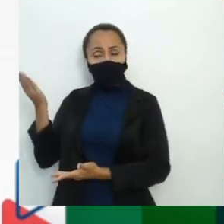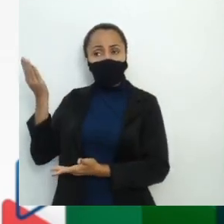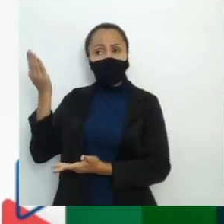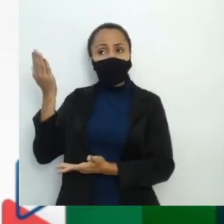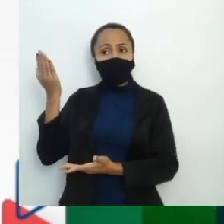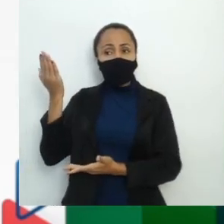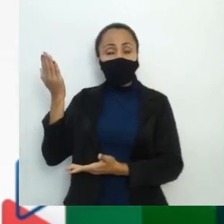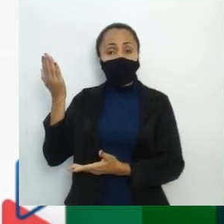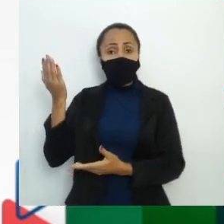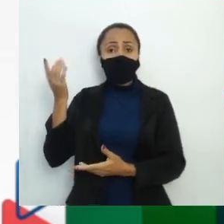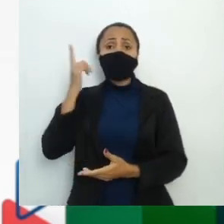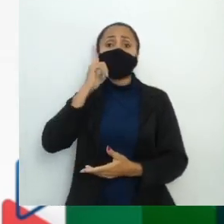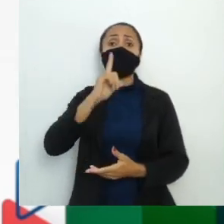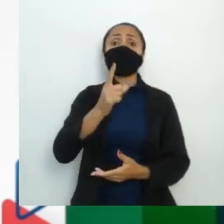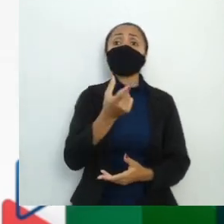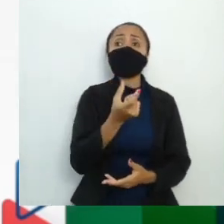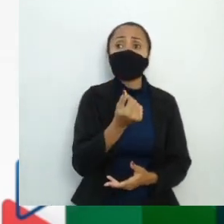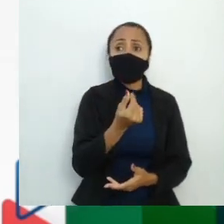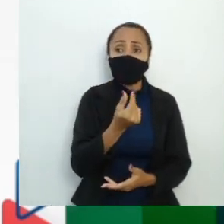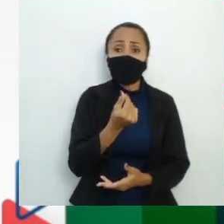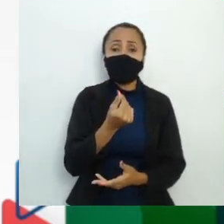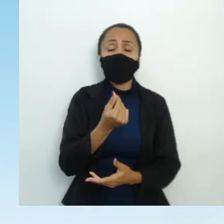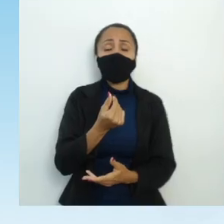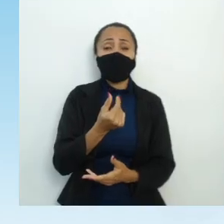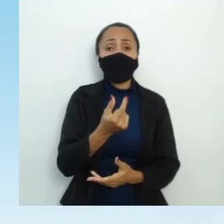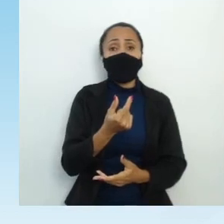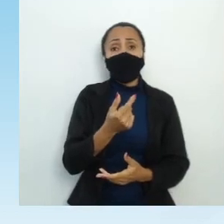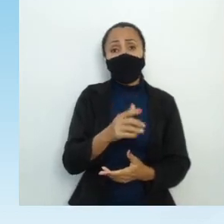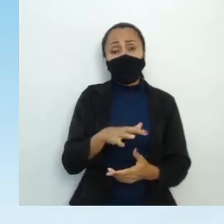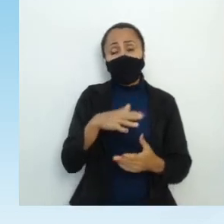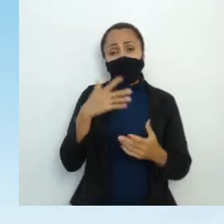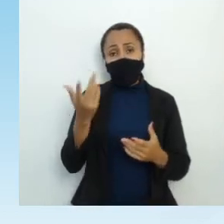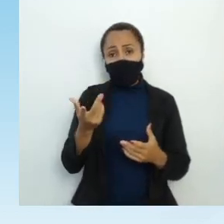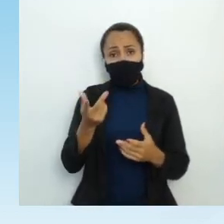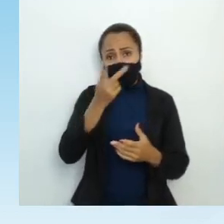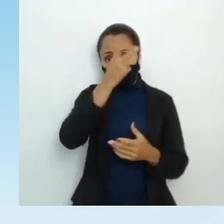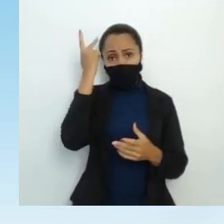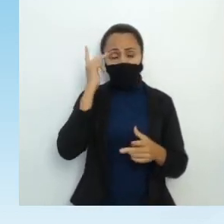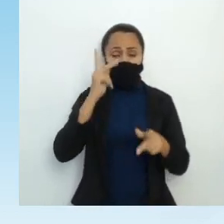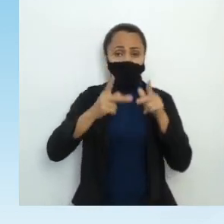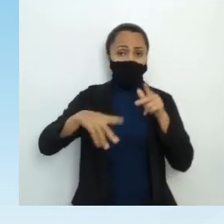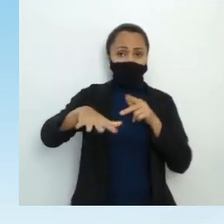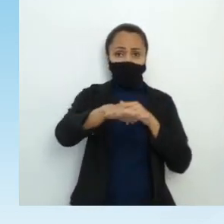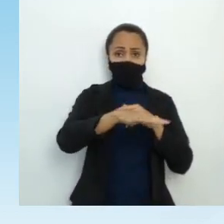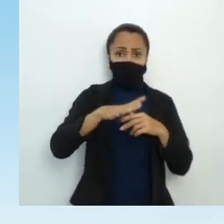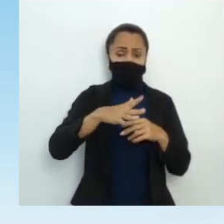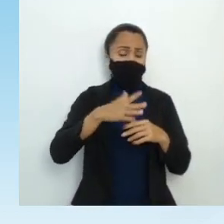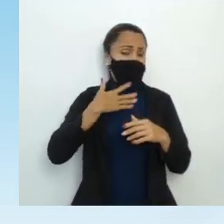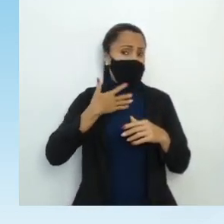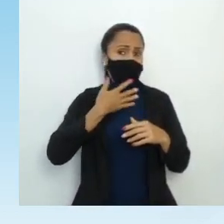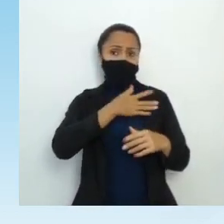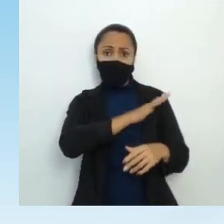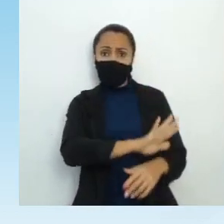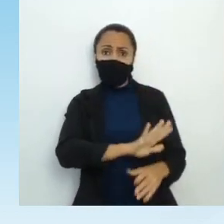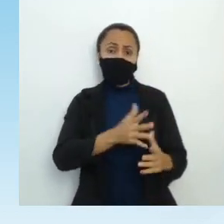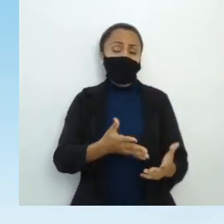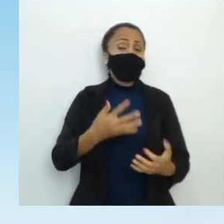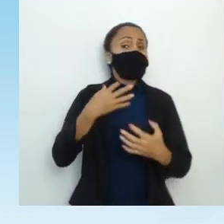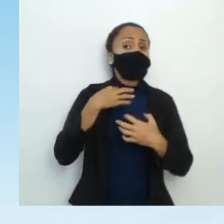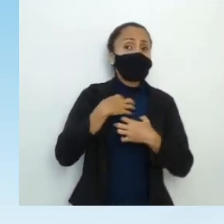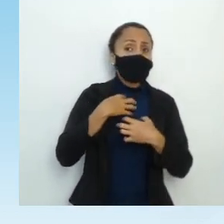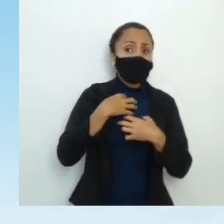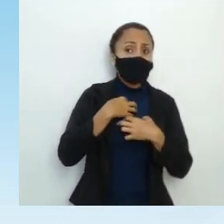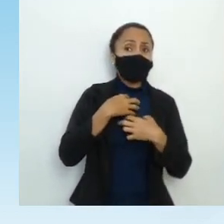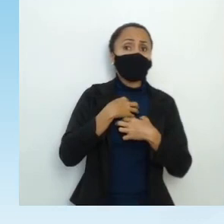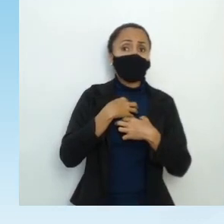conseguir mais dinheiro. E isso vai causar a insatisfação daqueles colonos que estavam ali na América do Norte, que se sentiam, de certa forma, muitos